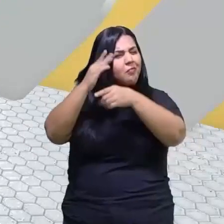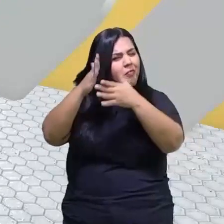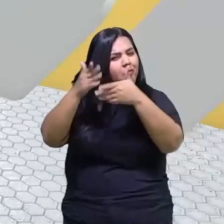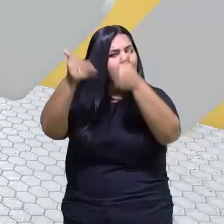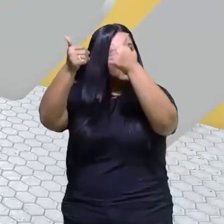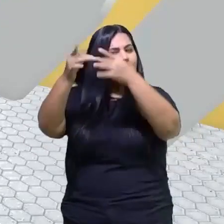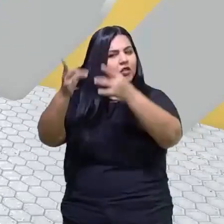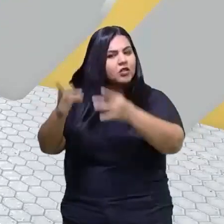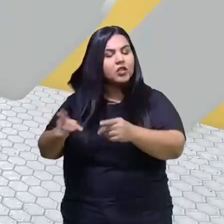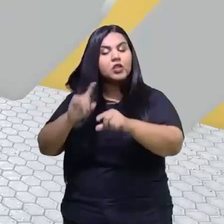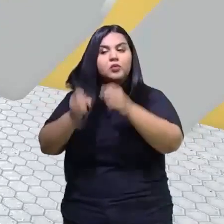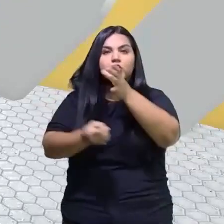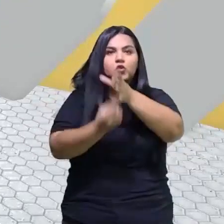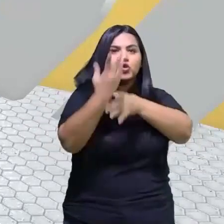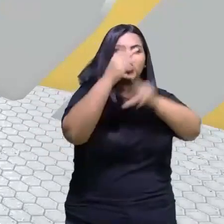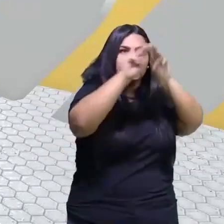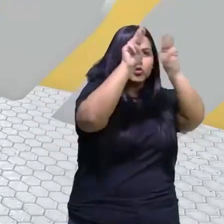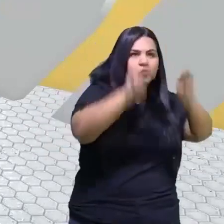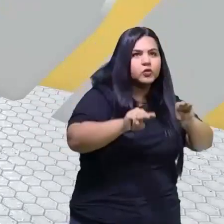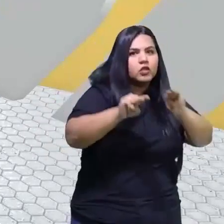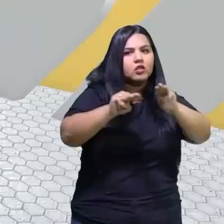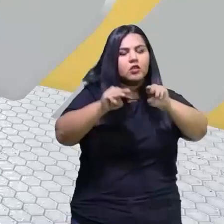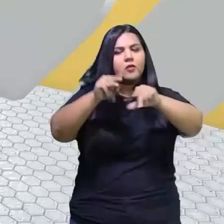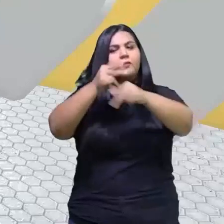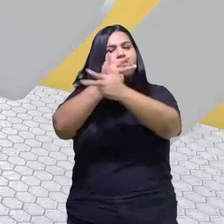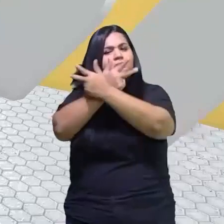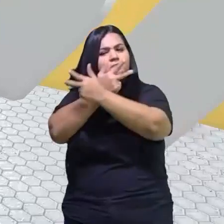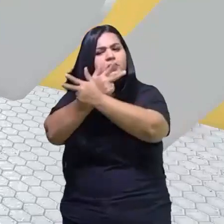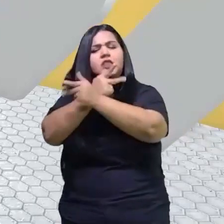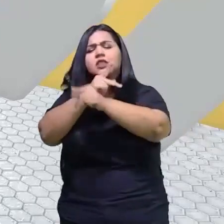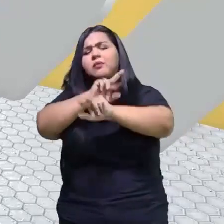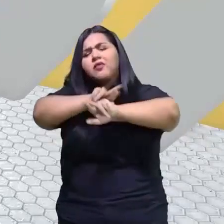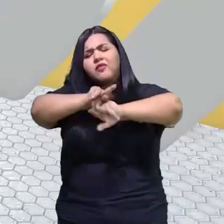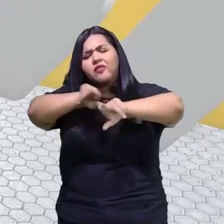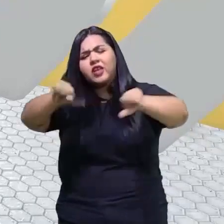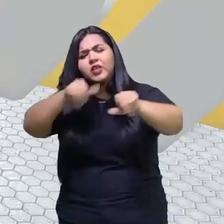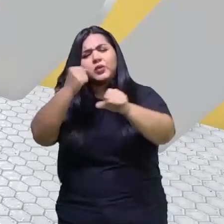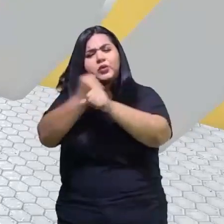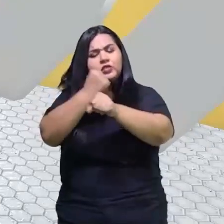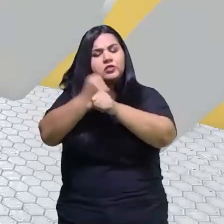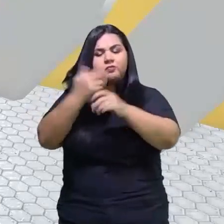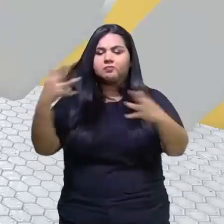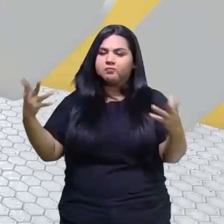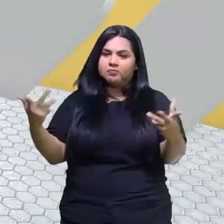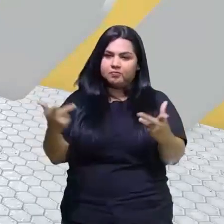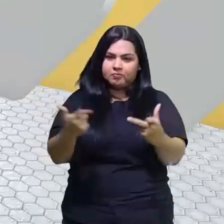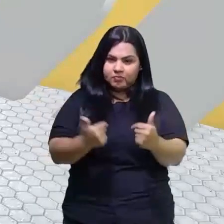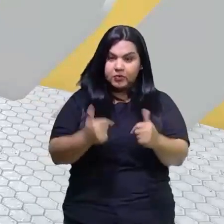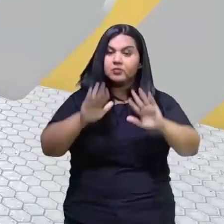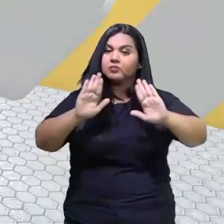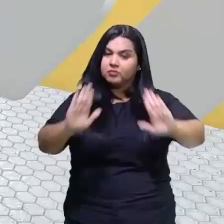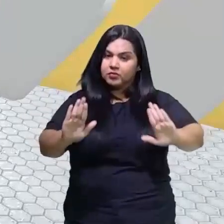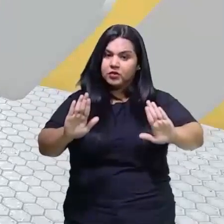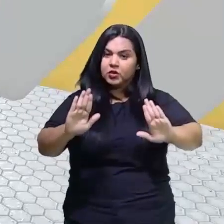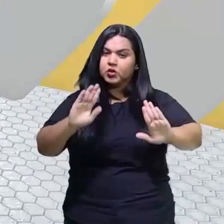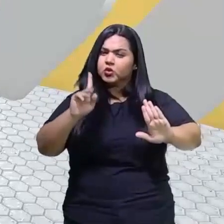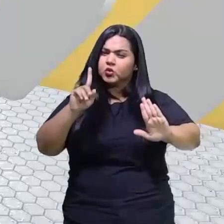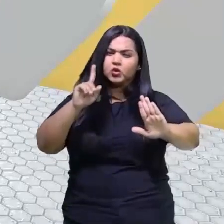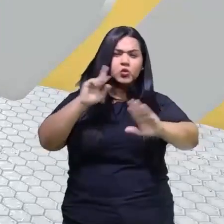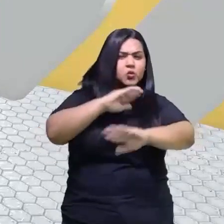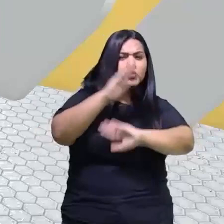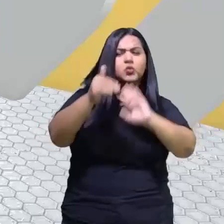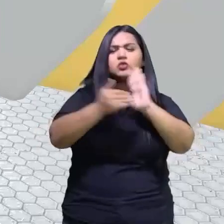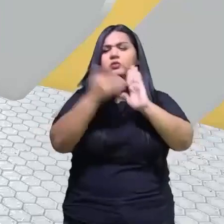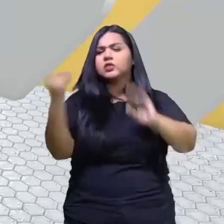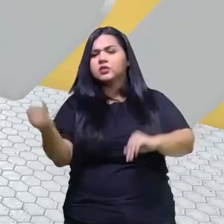começa a surgir museus, palácios e várias outras construções que são magníficas. Mas, enfim, isso tudo é muito